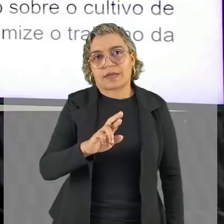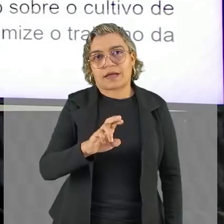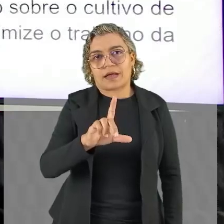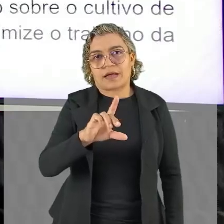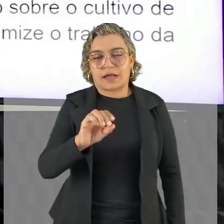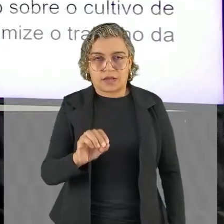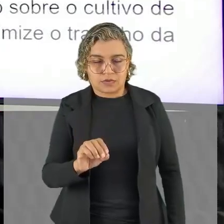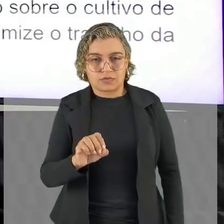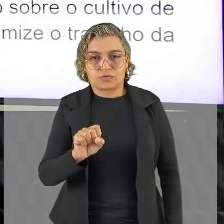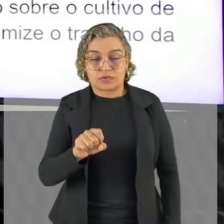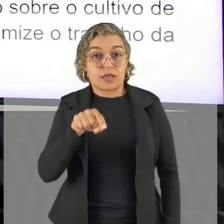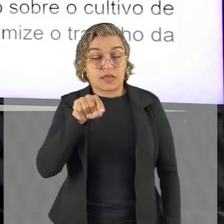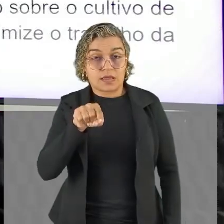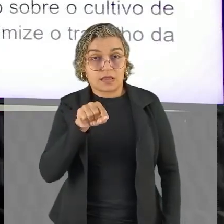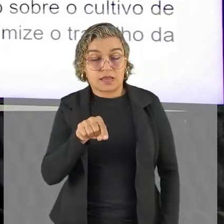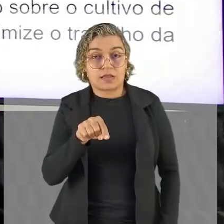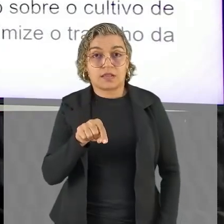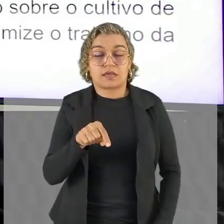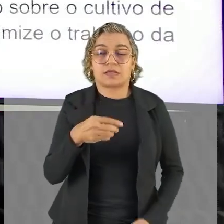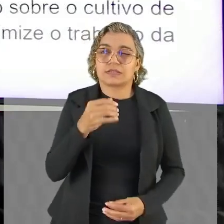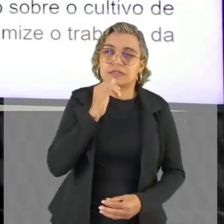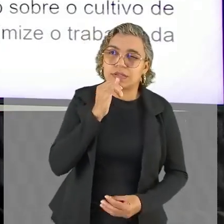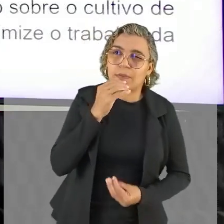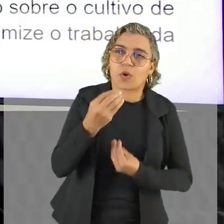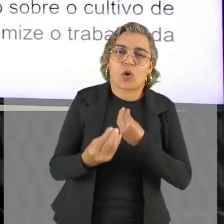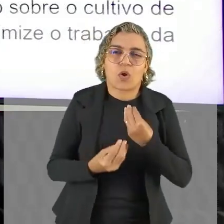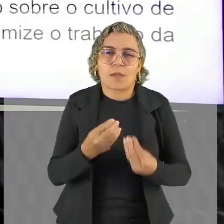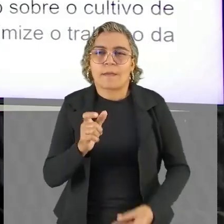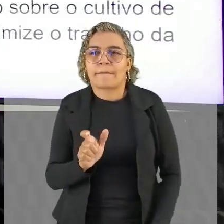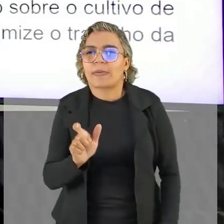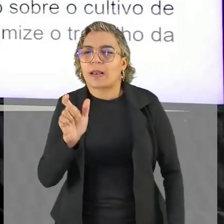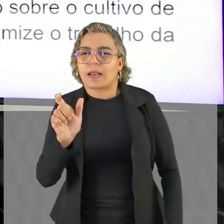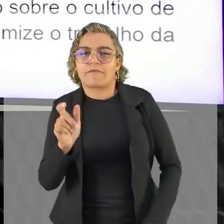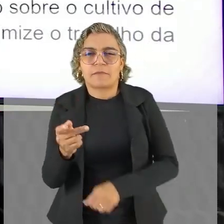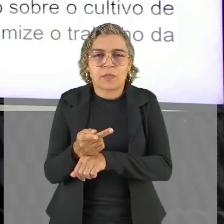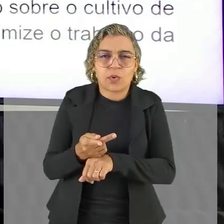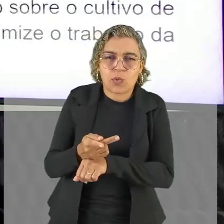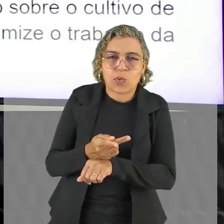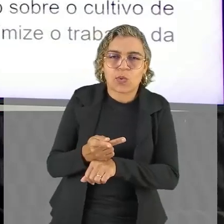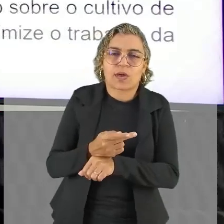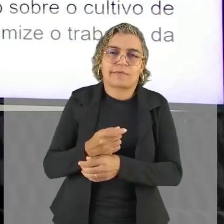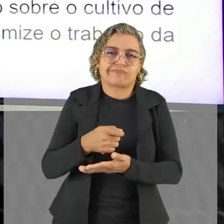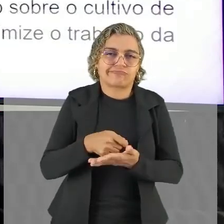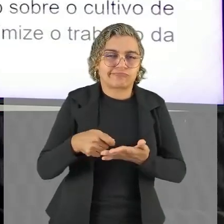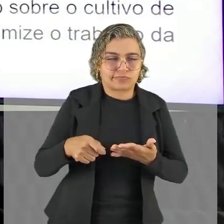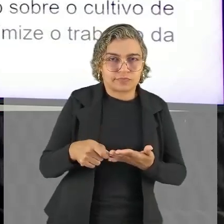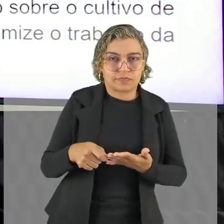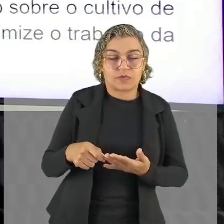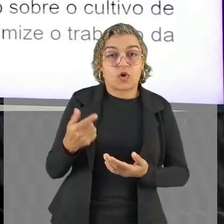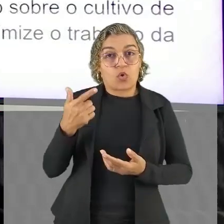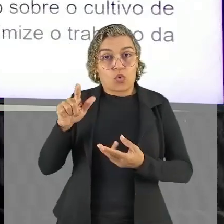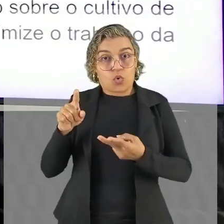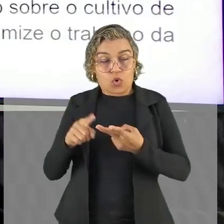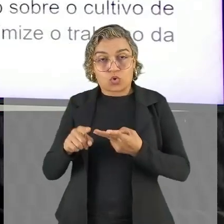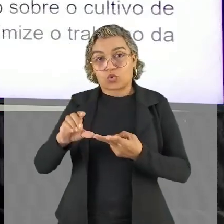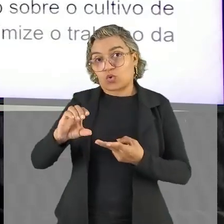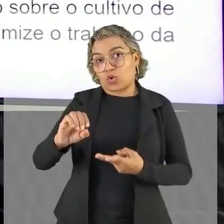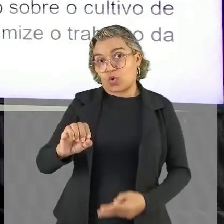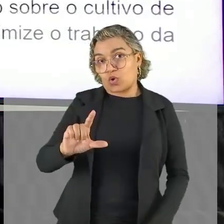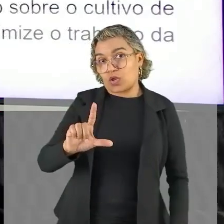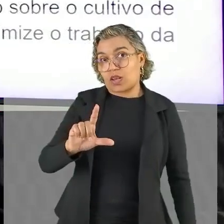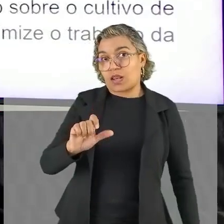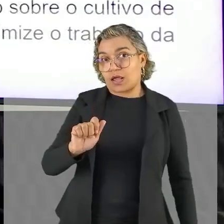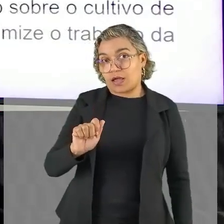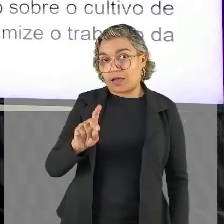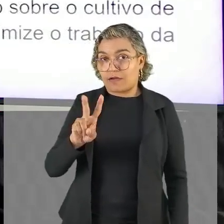para fazer o poema, buscar as palavras, né? O Olavo Bilac faz a comparação do poema, né, de